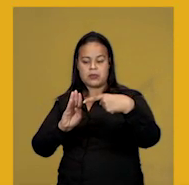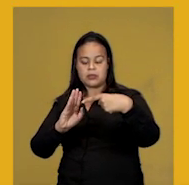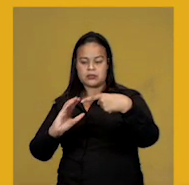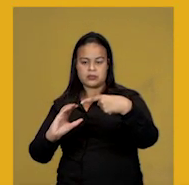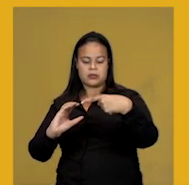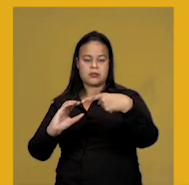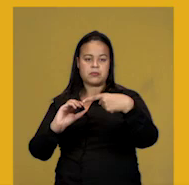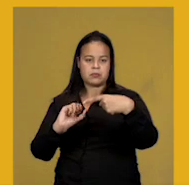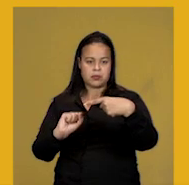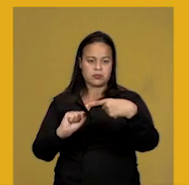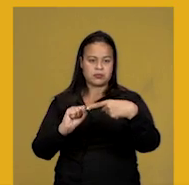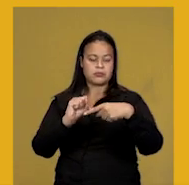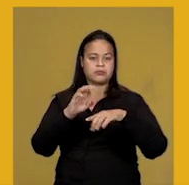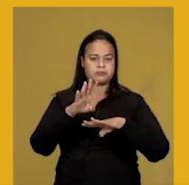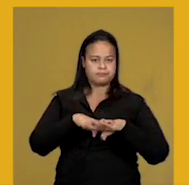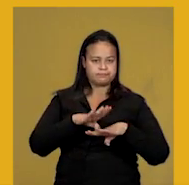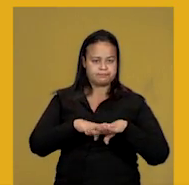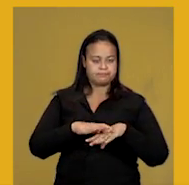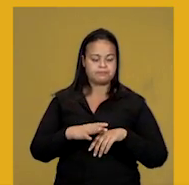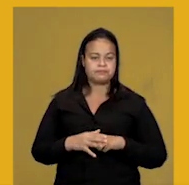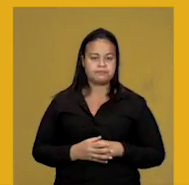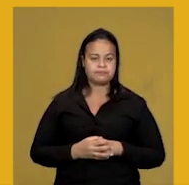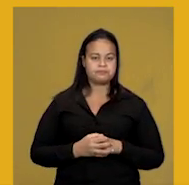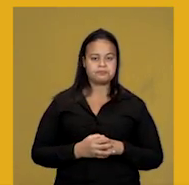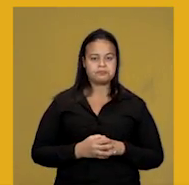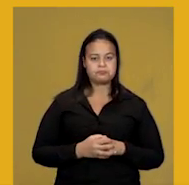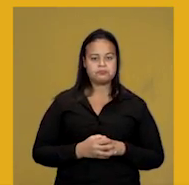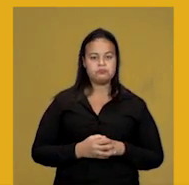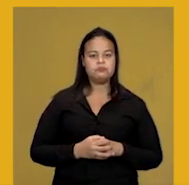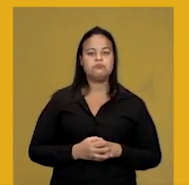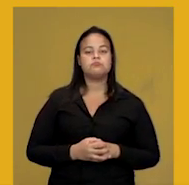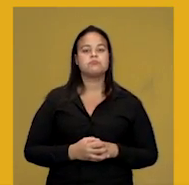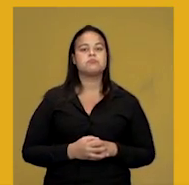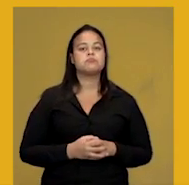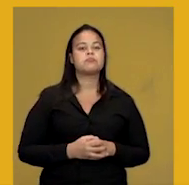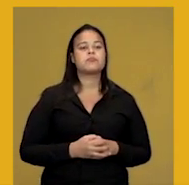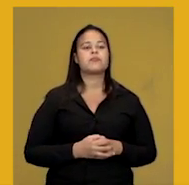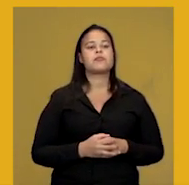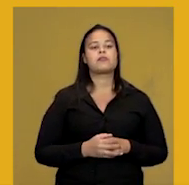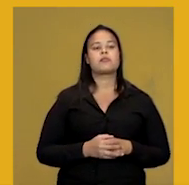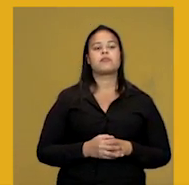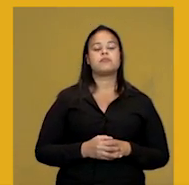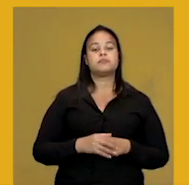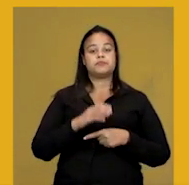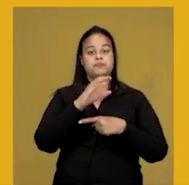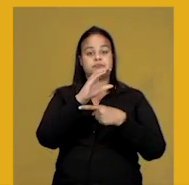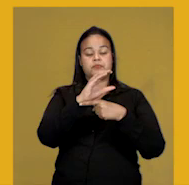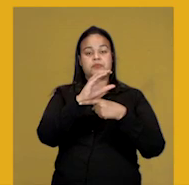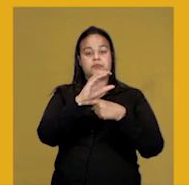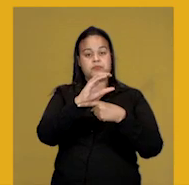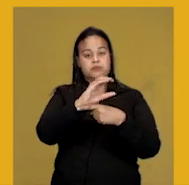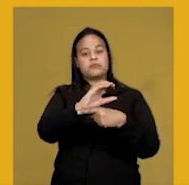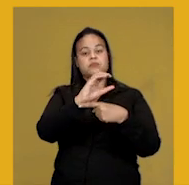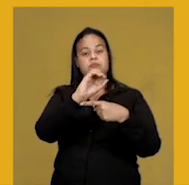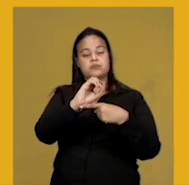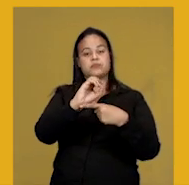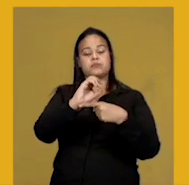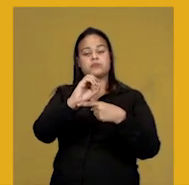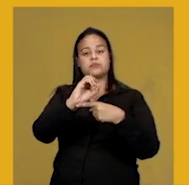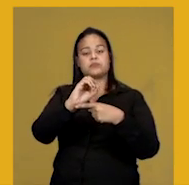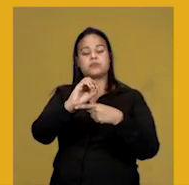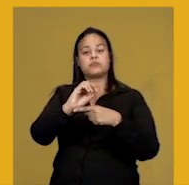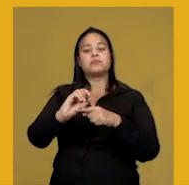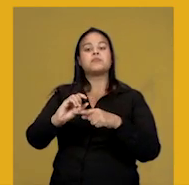para a gente voltar aqui rapidinho para vocês verem. Então, o cateto oposto ao beta, AC, sobre